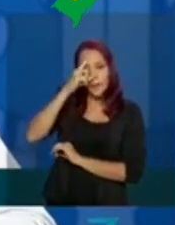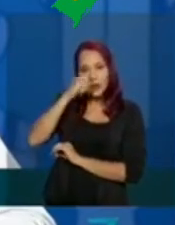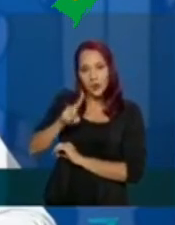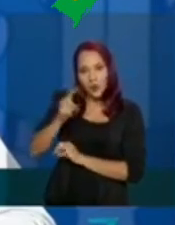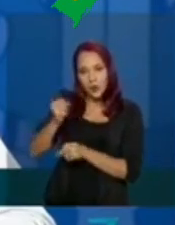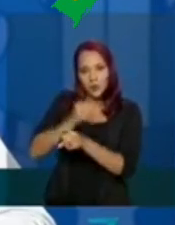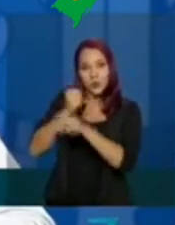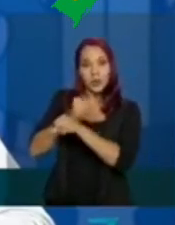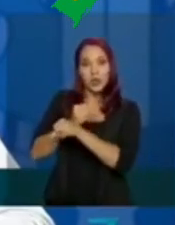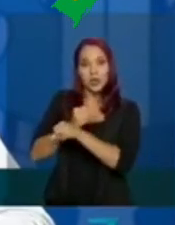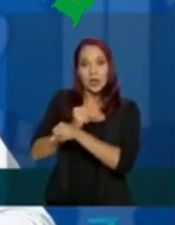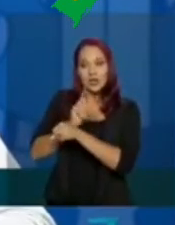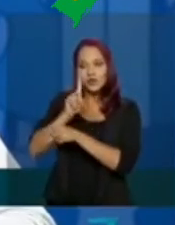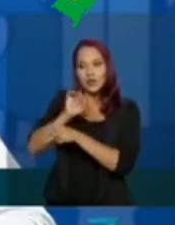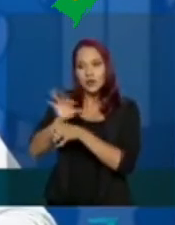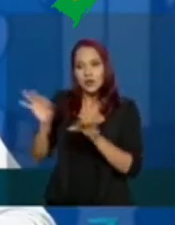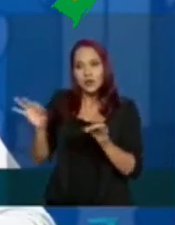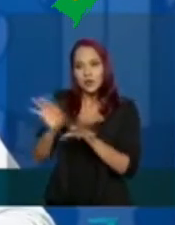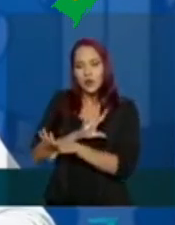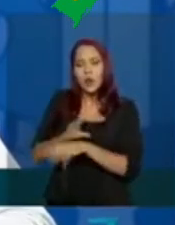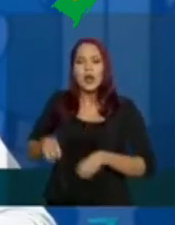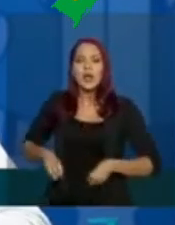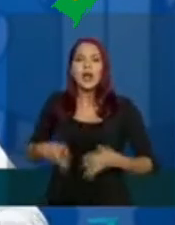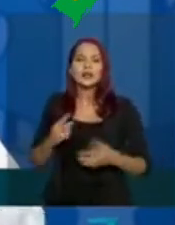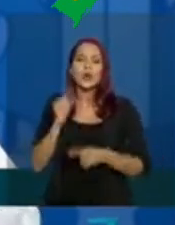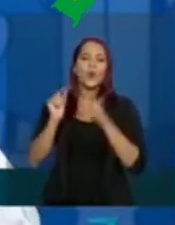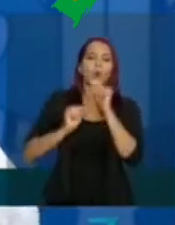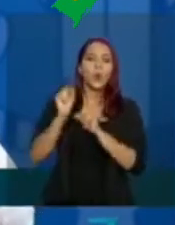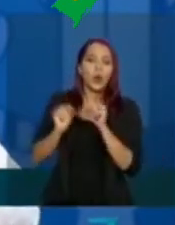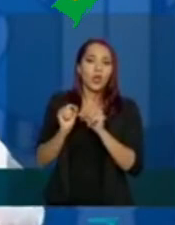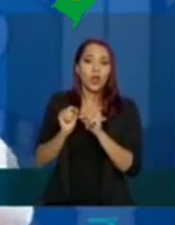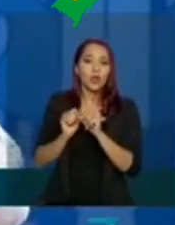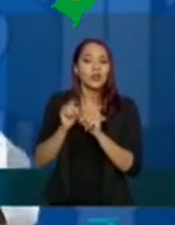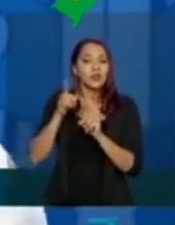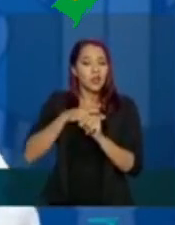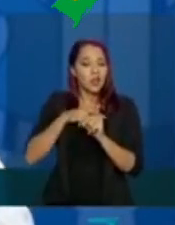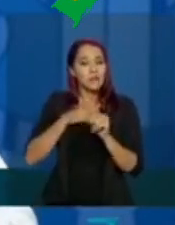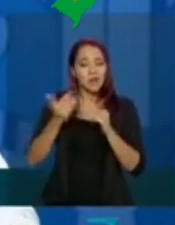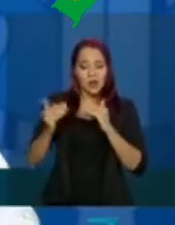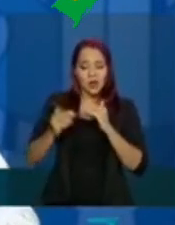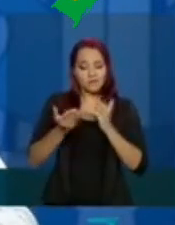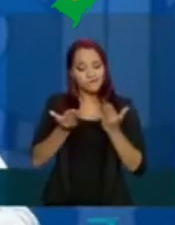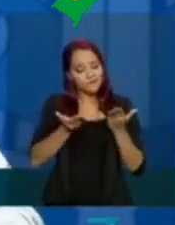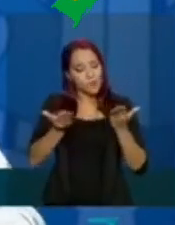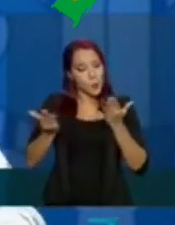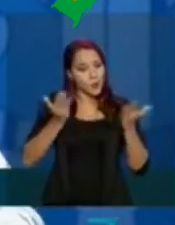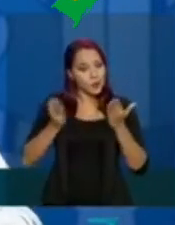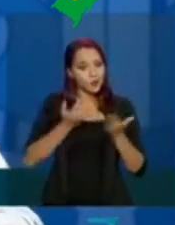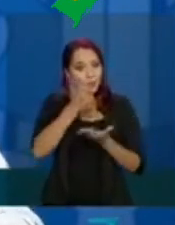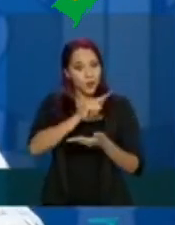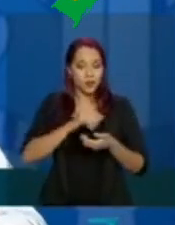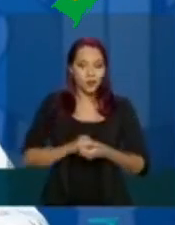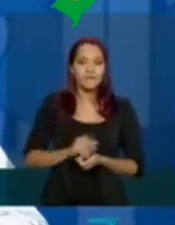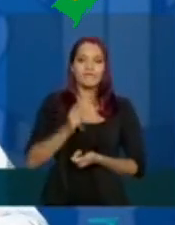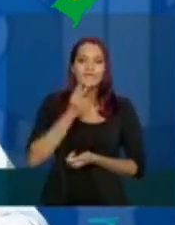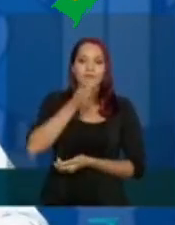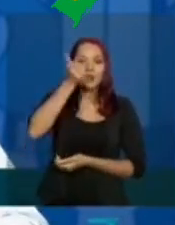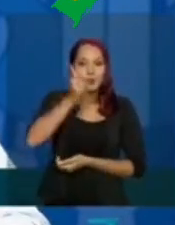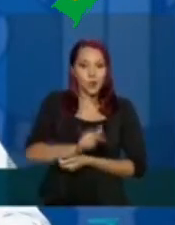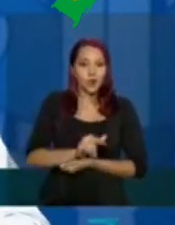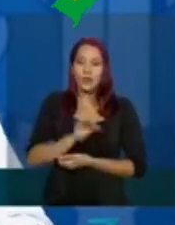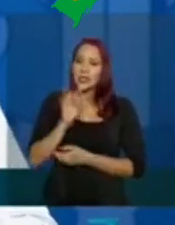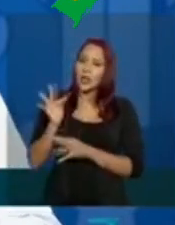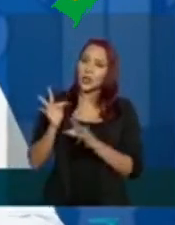hora que termina, o que gasta, o que não gasta, até para servir de parâmetro para os outros. Volto a repetir, isso